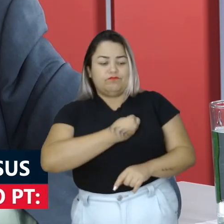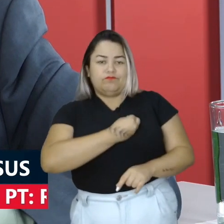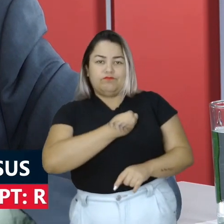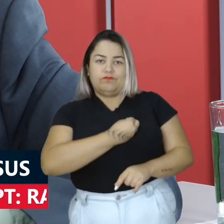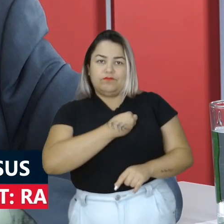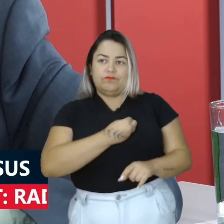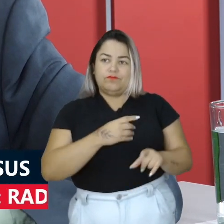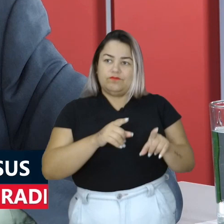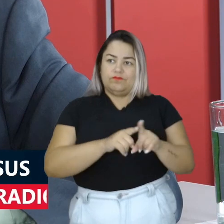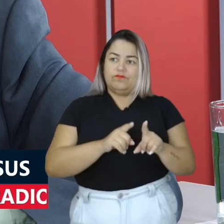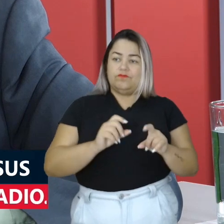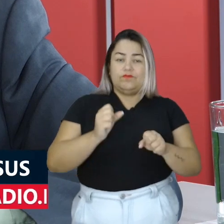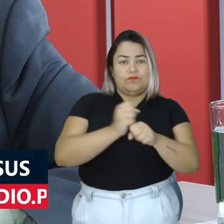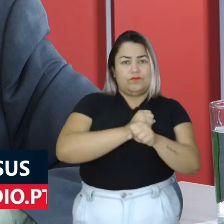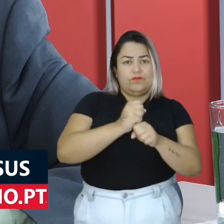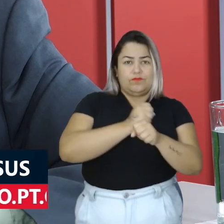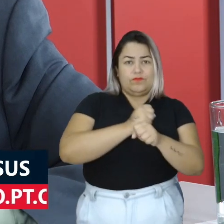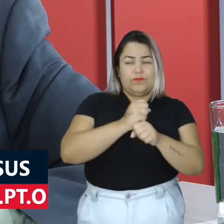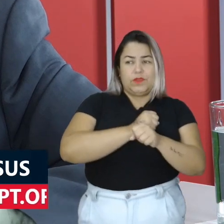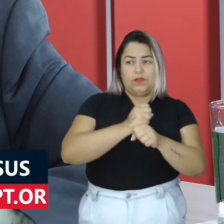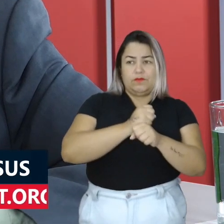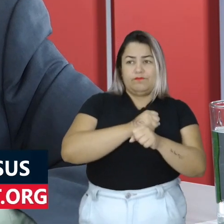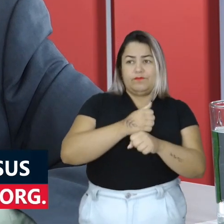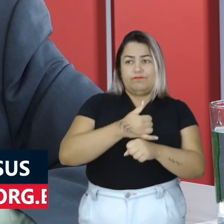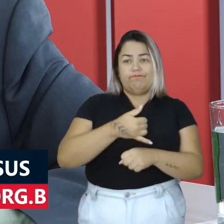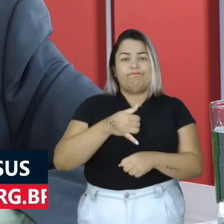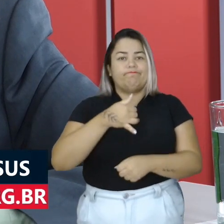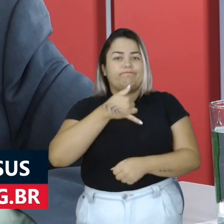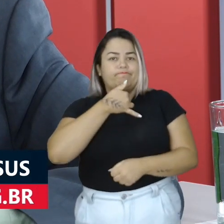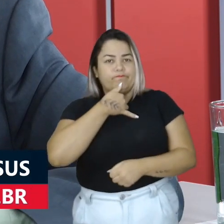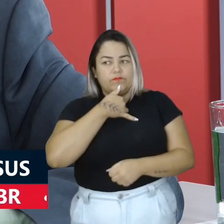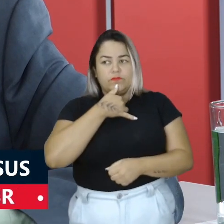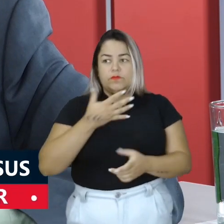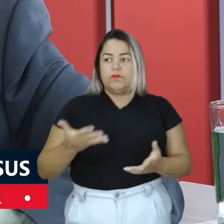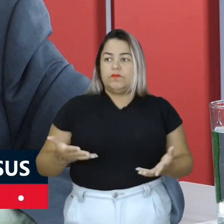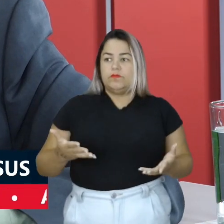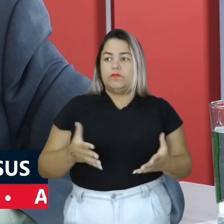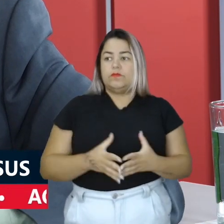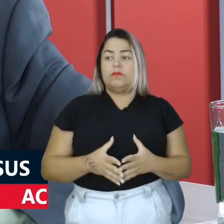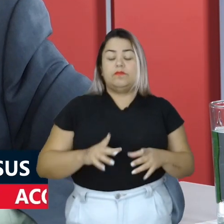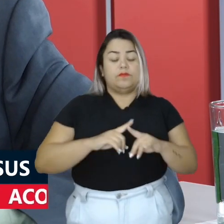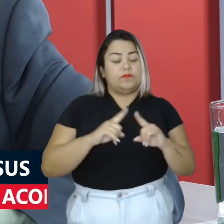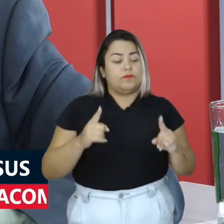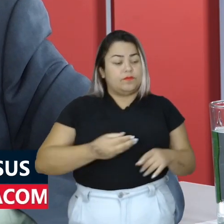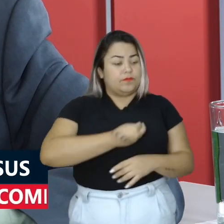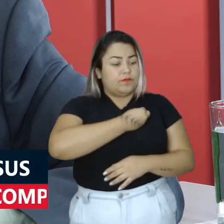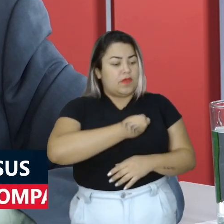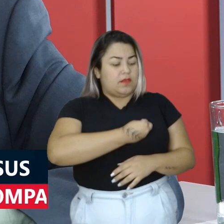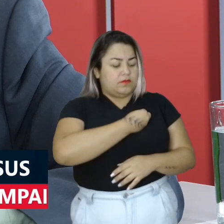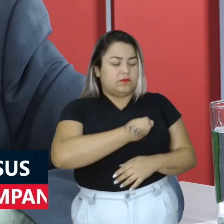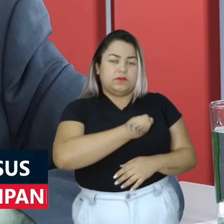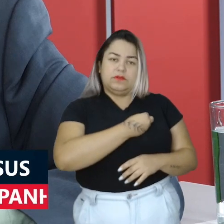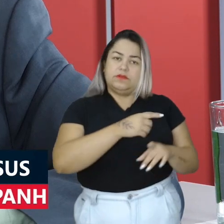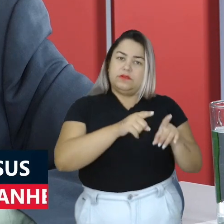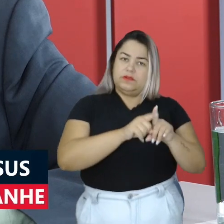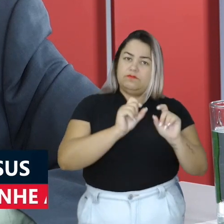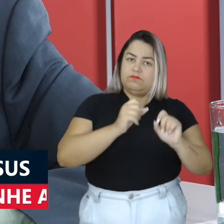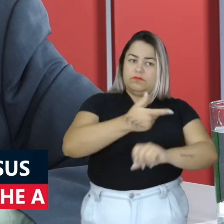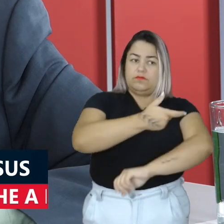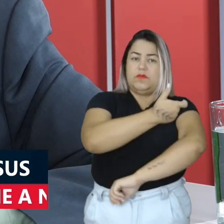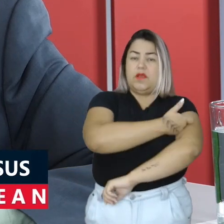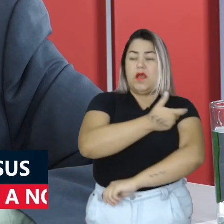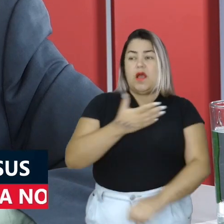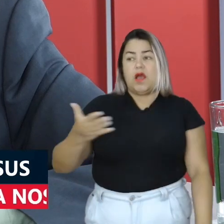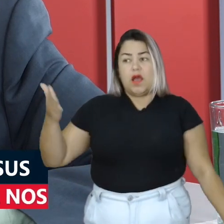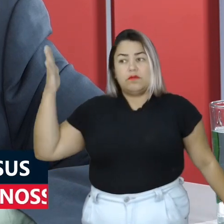desses anos que se passaram, felizmente, mas a questão da vacina foi uma das mais